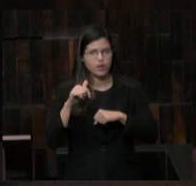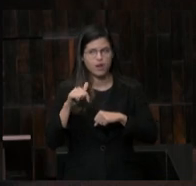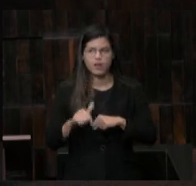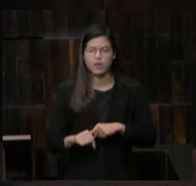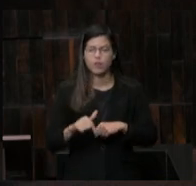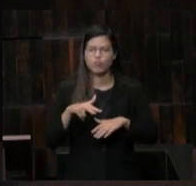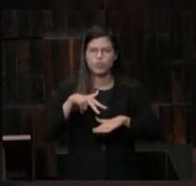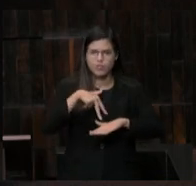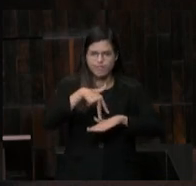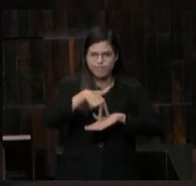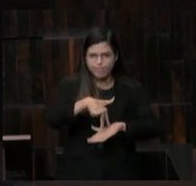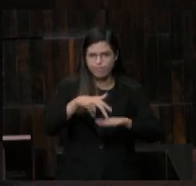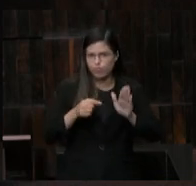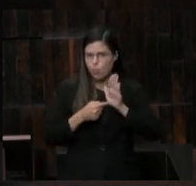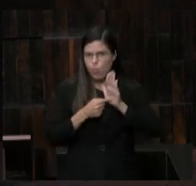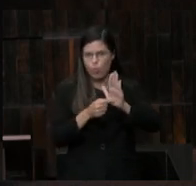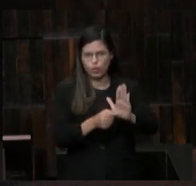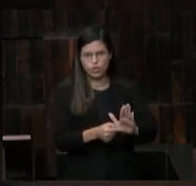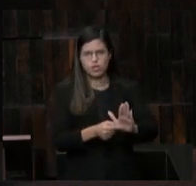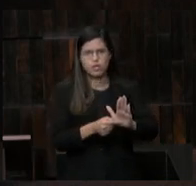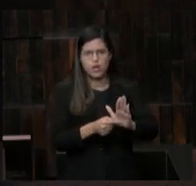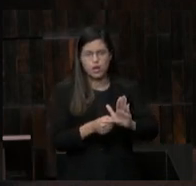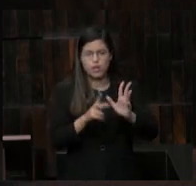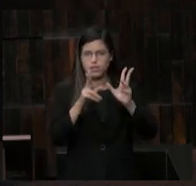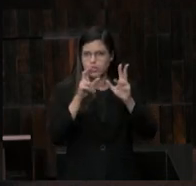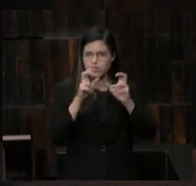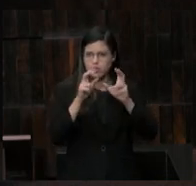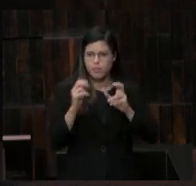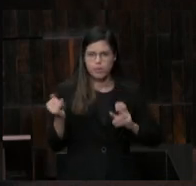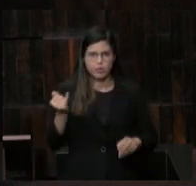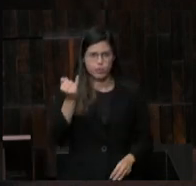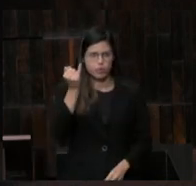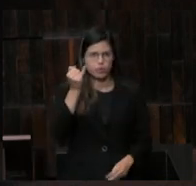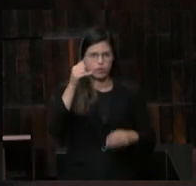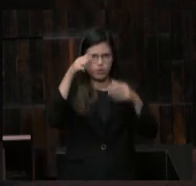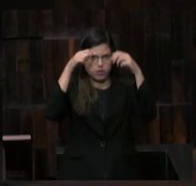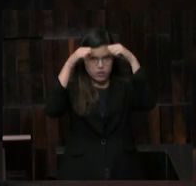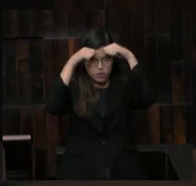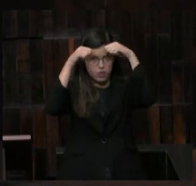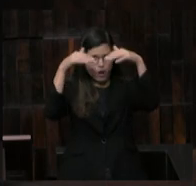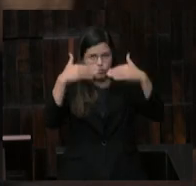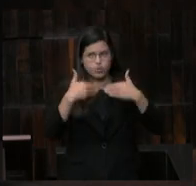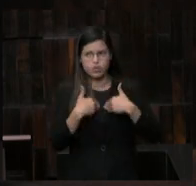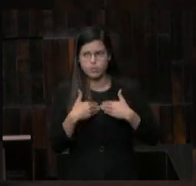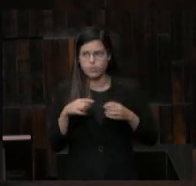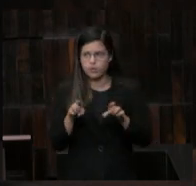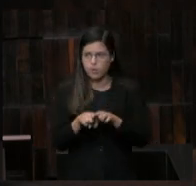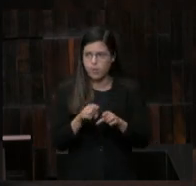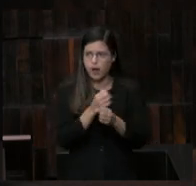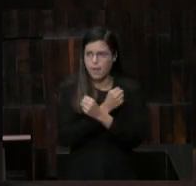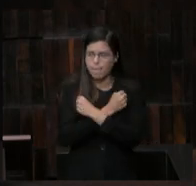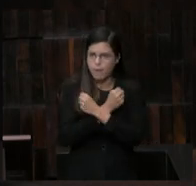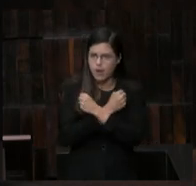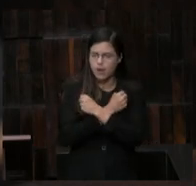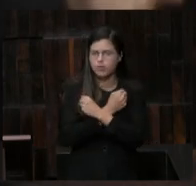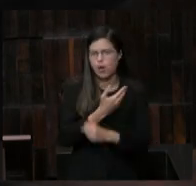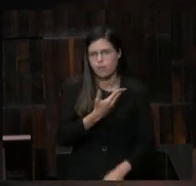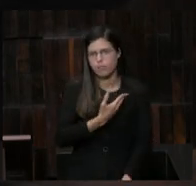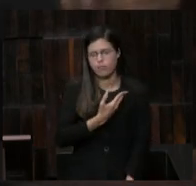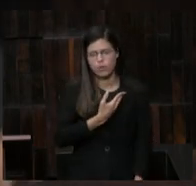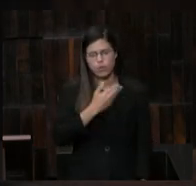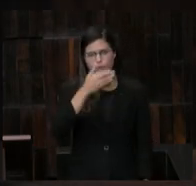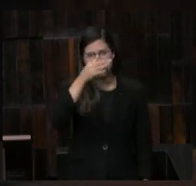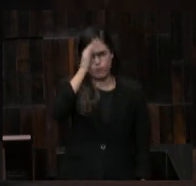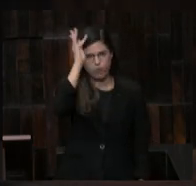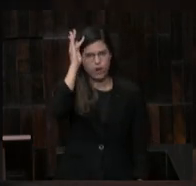e vez, né, a essa causa tão nobre, tão bonita do autismo, também Deixo meu abraço para o nosso irmão Fred, nossa deputada